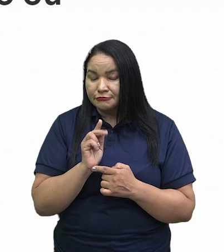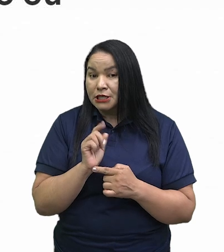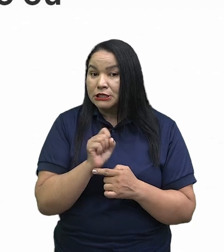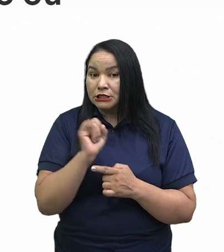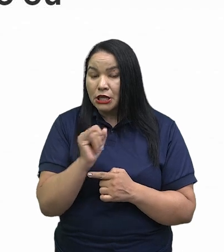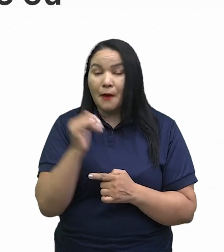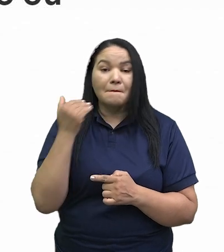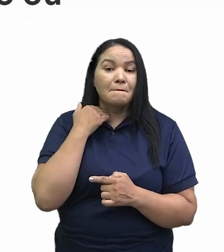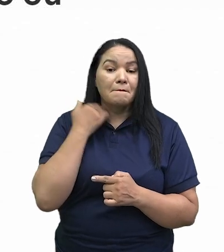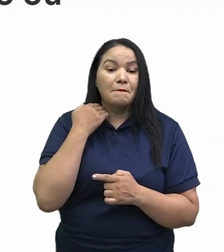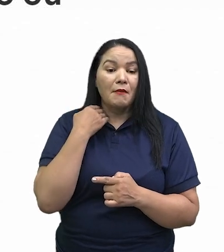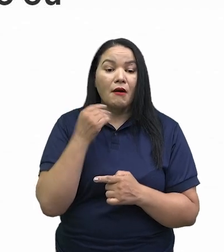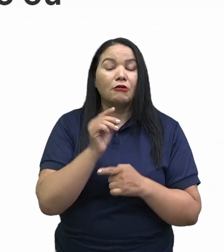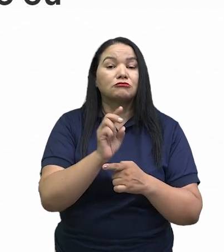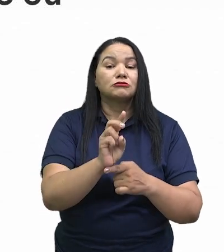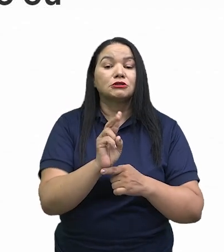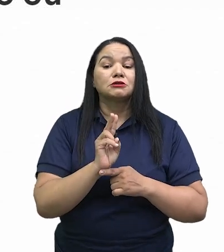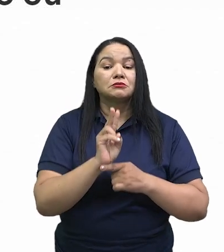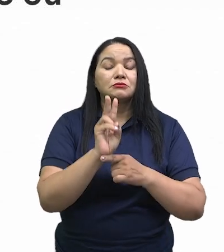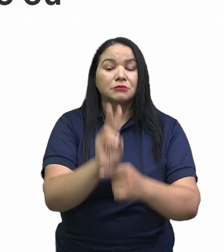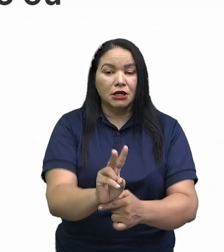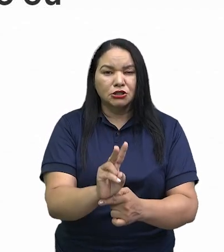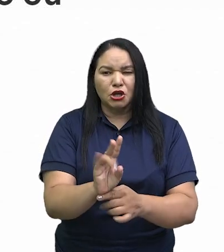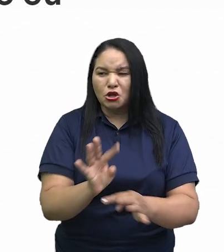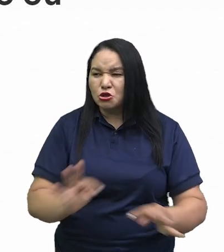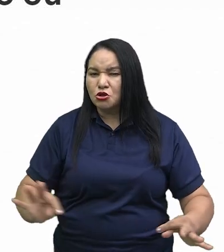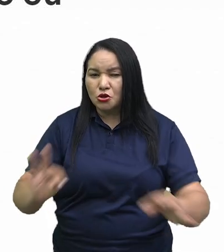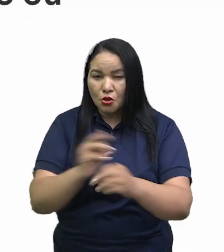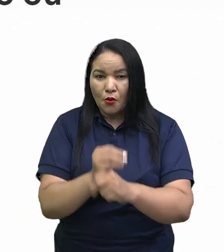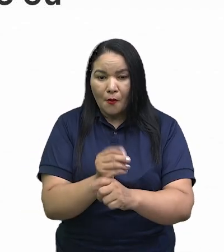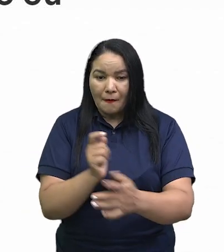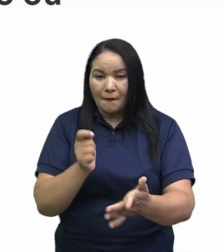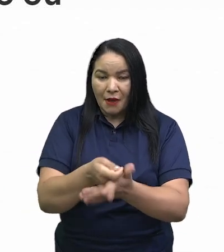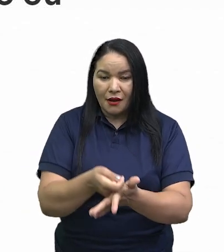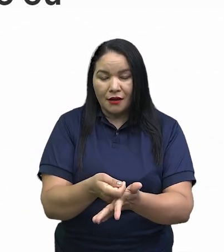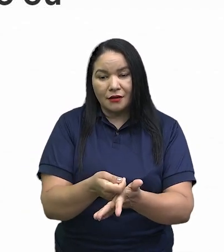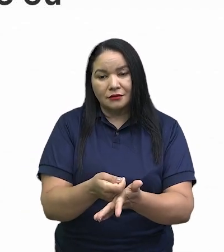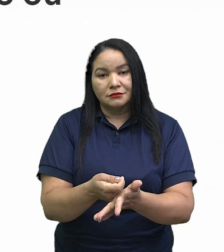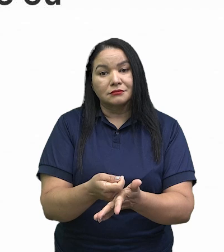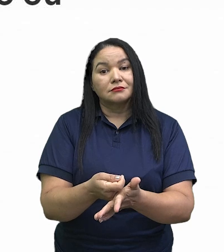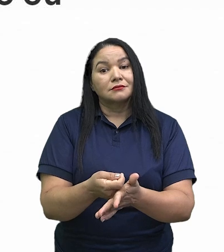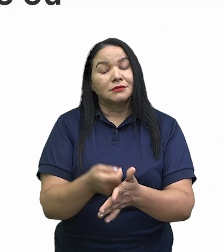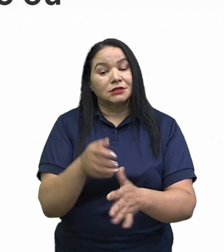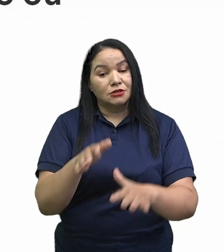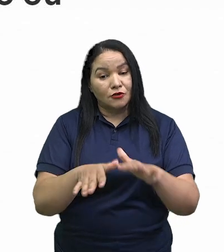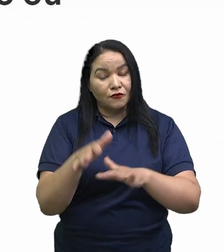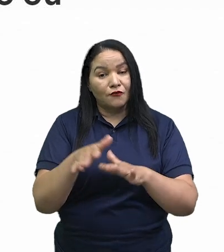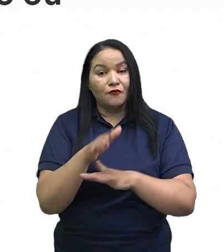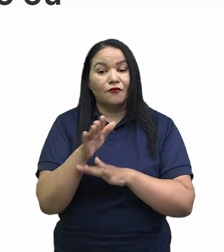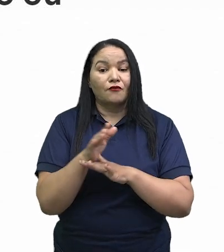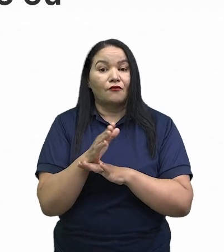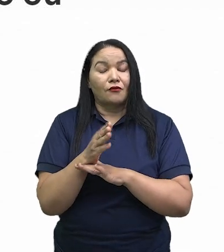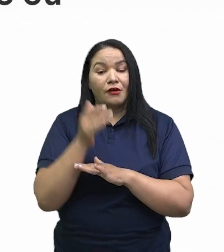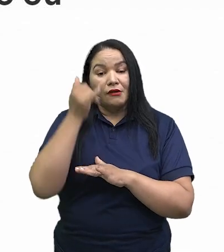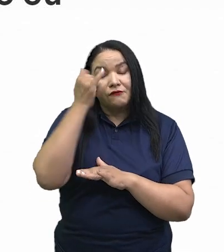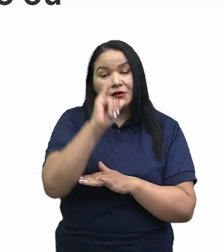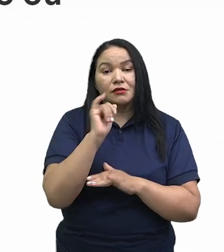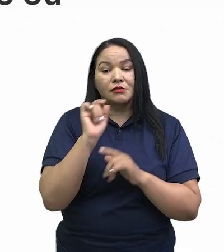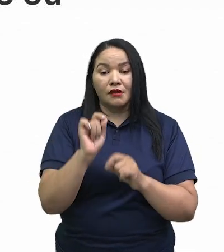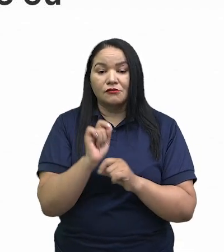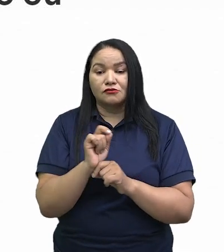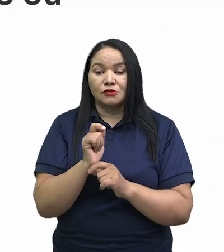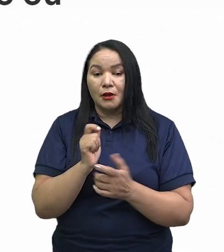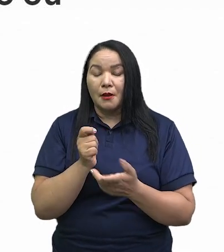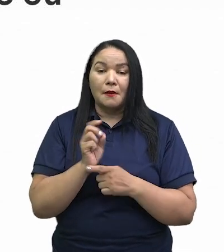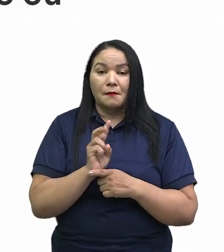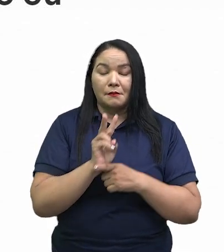que, com certeza, todos irão ali fazer o pagamento? Então, para não correr aí um risco nesse ato de emprestar, e até no